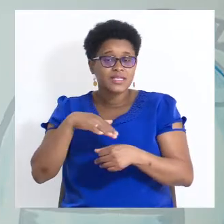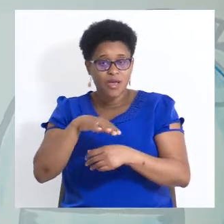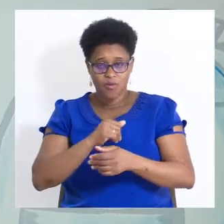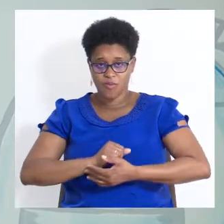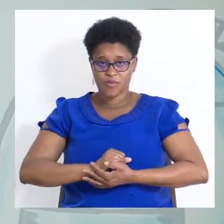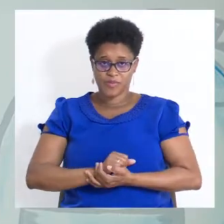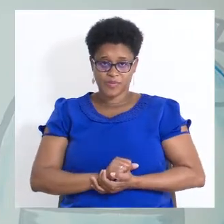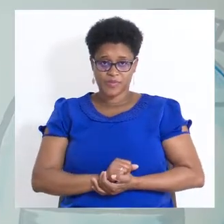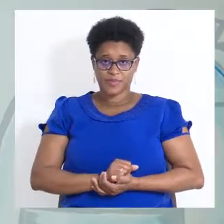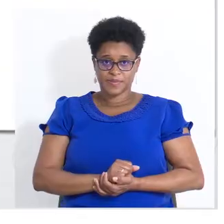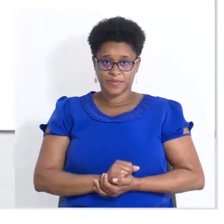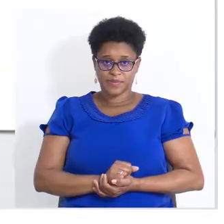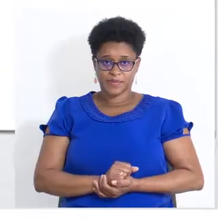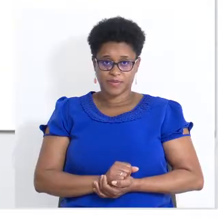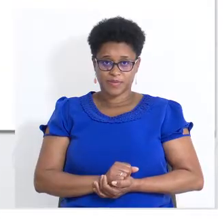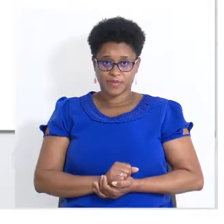prática de ação.